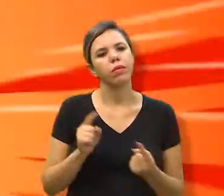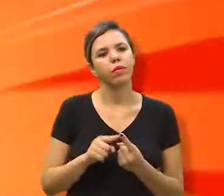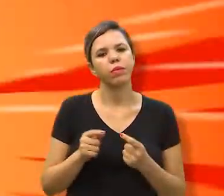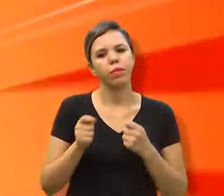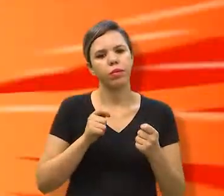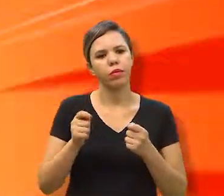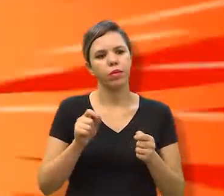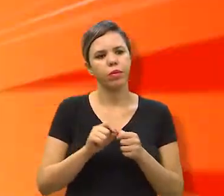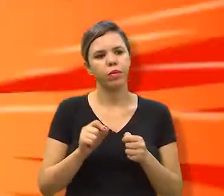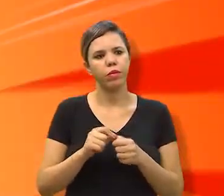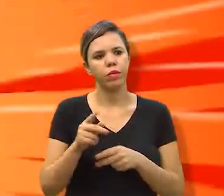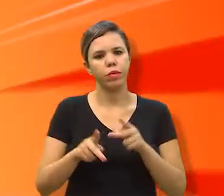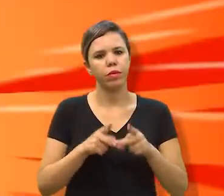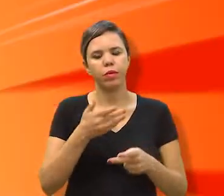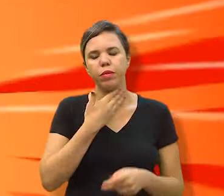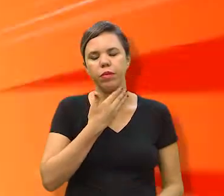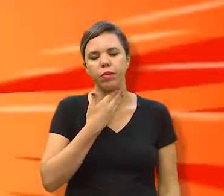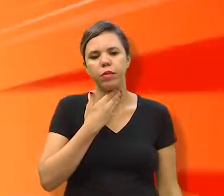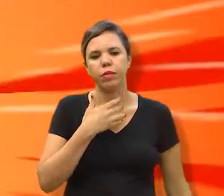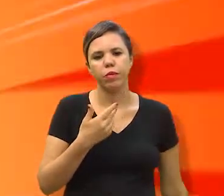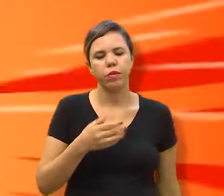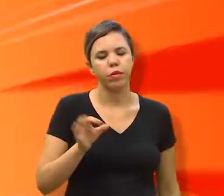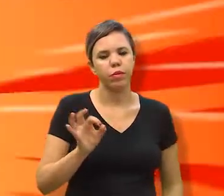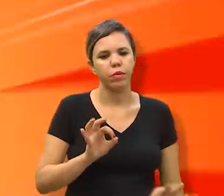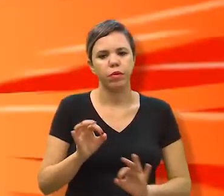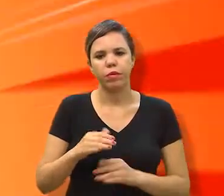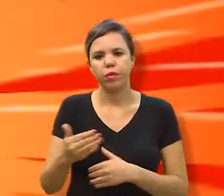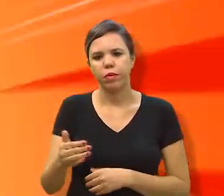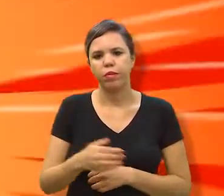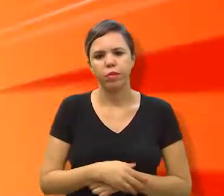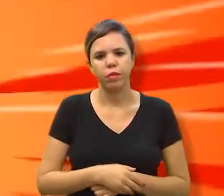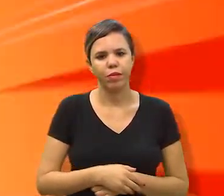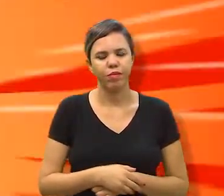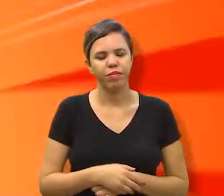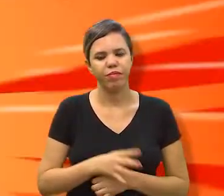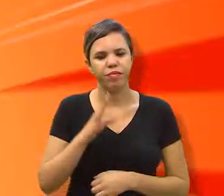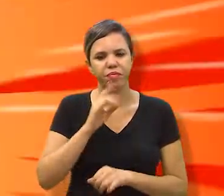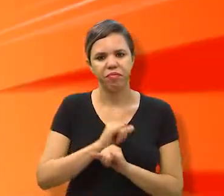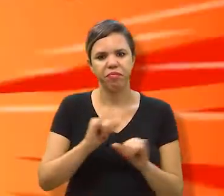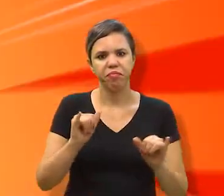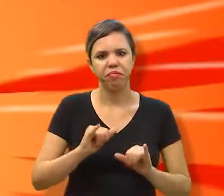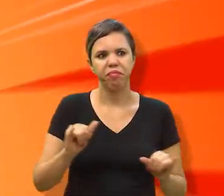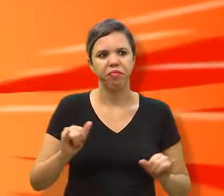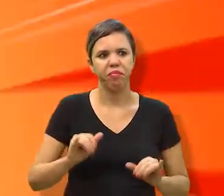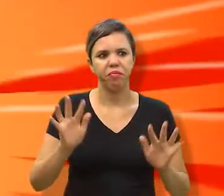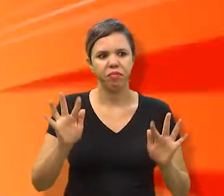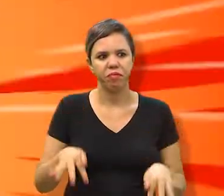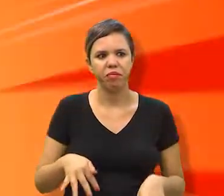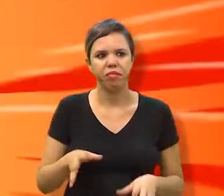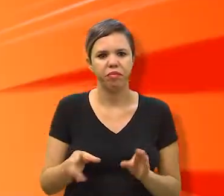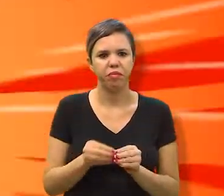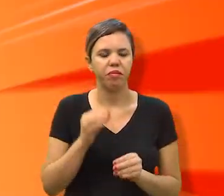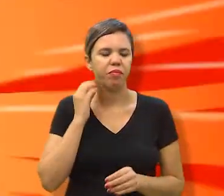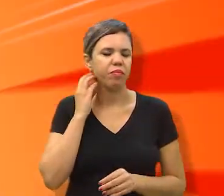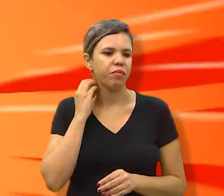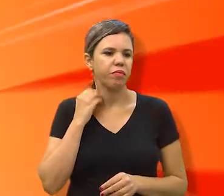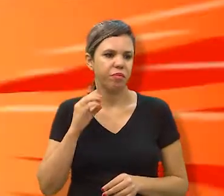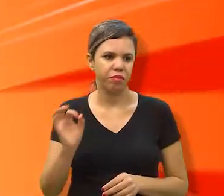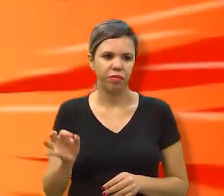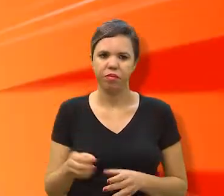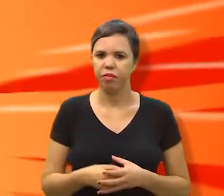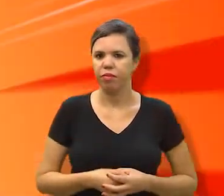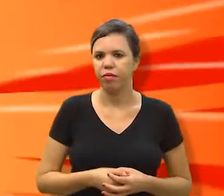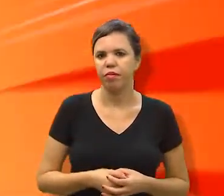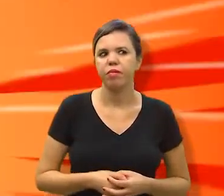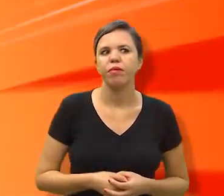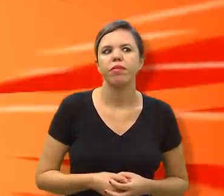Tenho entrevistas para fazer, pessoas para conversar, muito planejamento aí pela frente. Bastante divulgação da parte final. Com certeza.